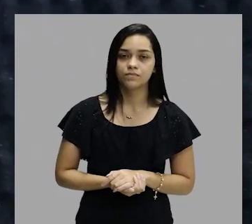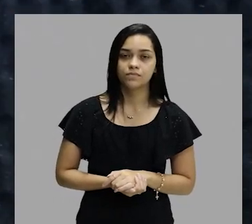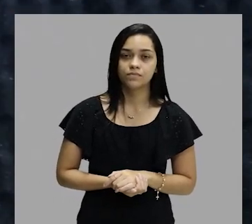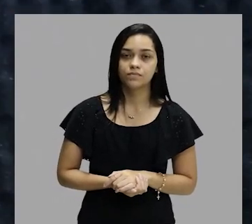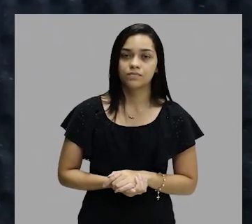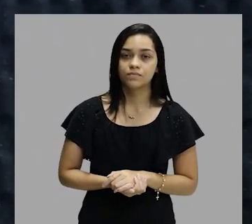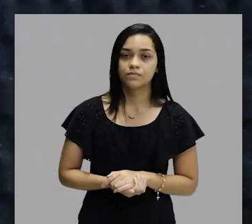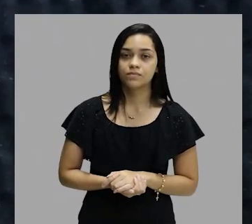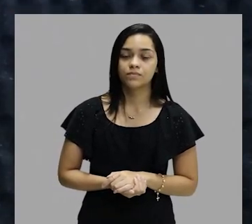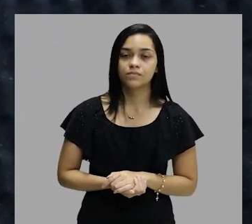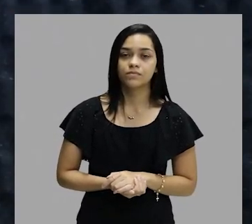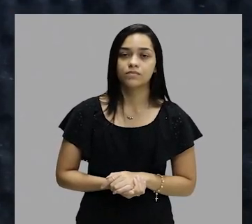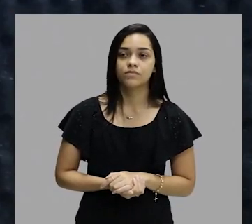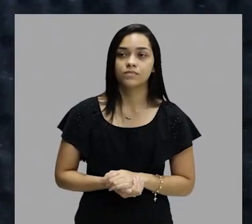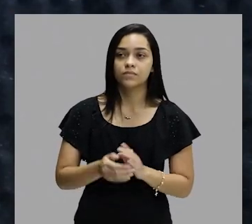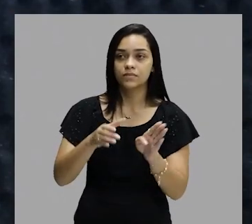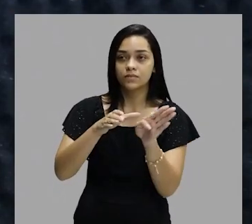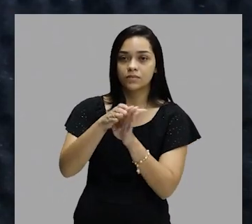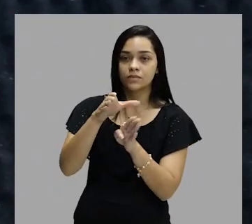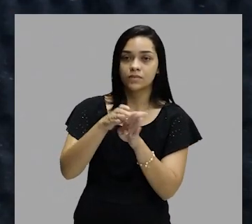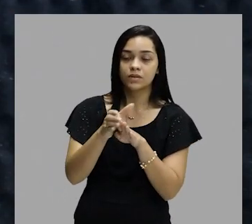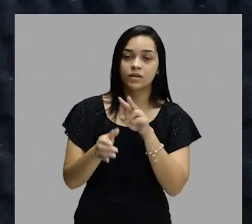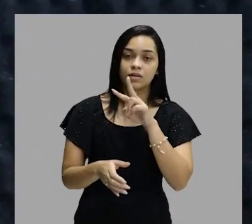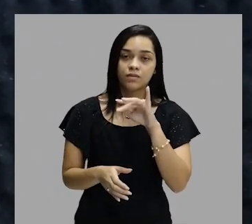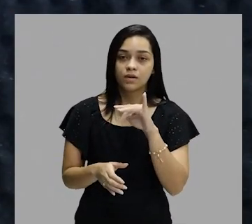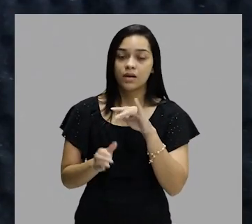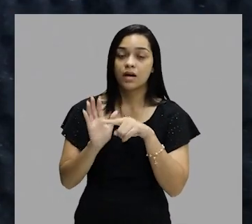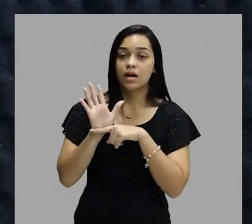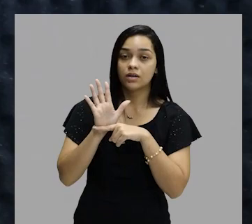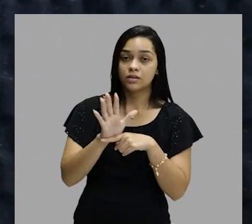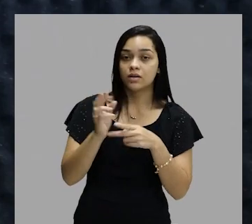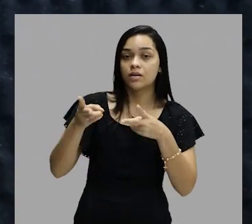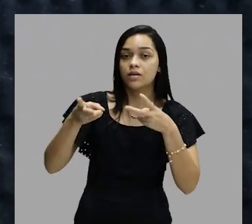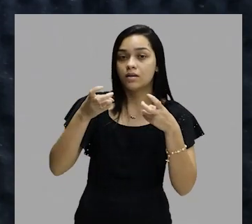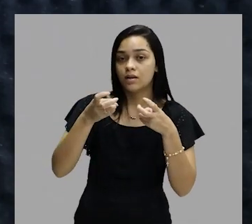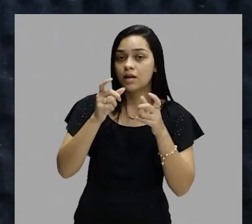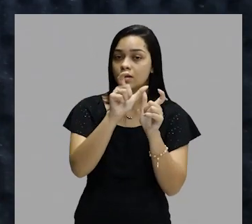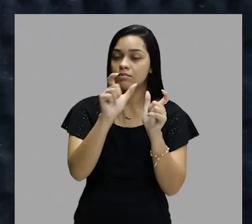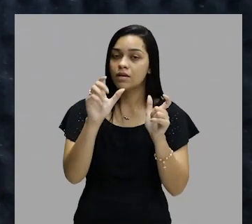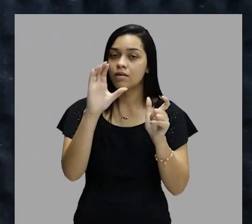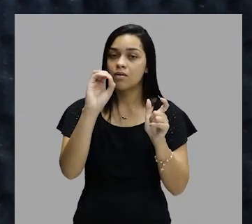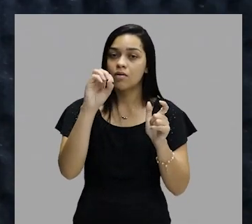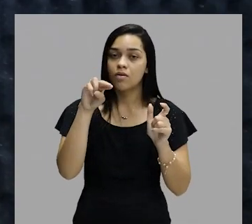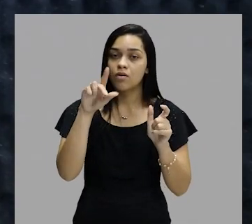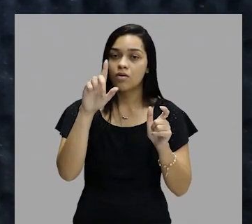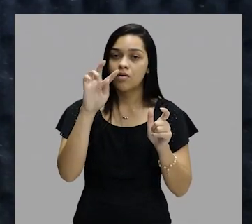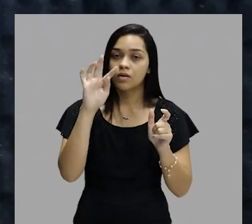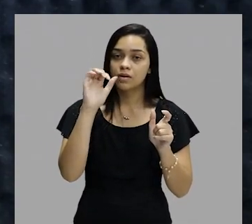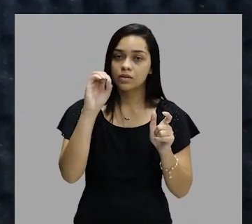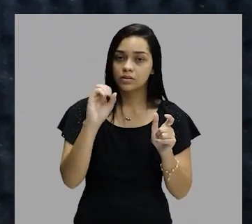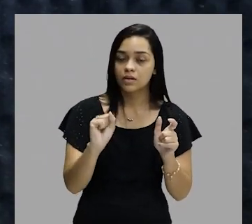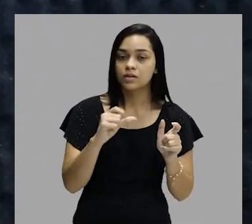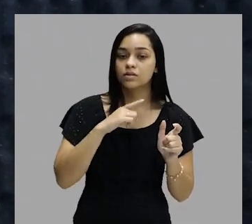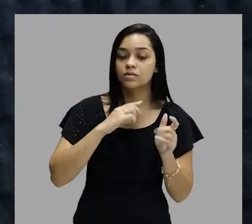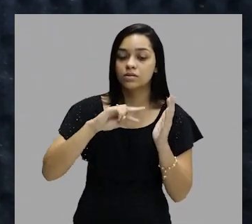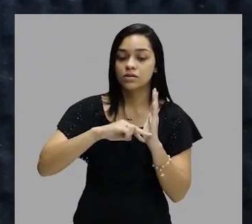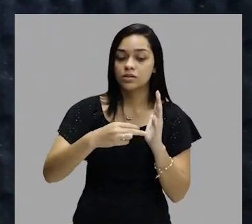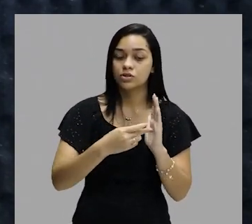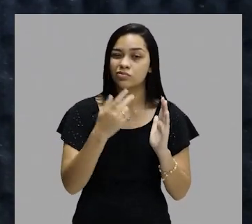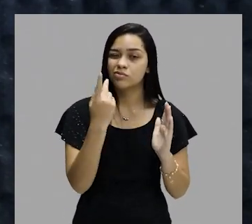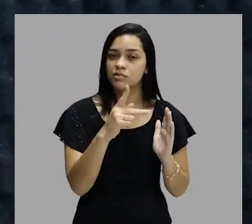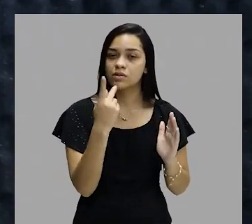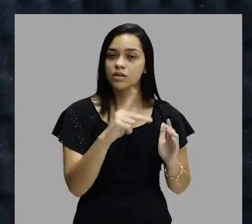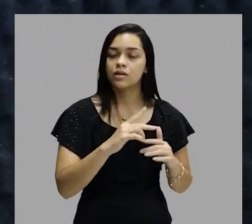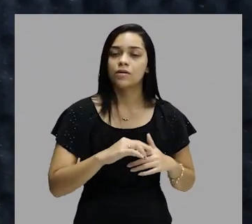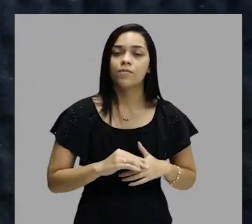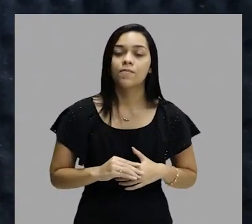Bom? Então, são dicas que vão te ajudar a identificar cognatos e automaticamente estabelecer o sentido deles. Tá?